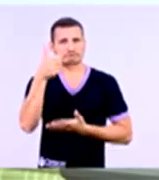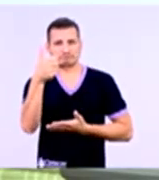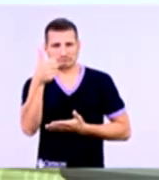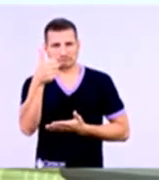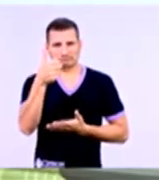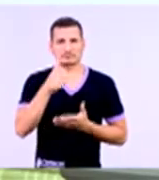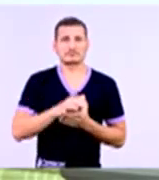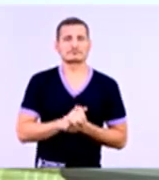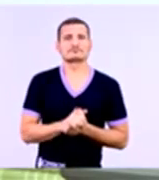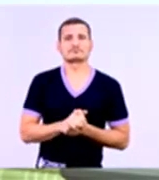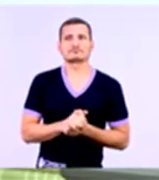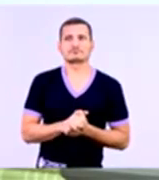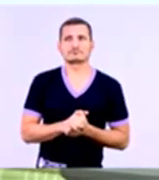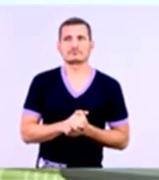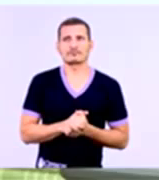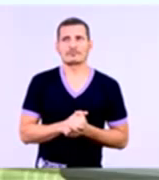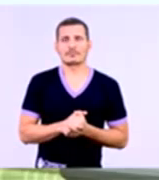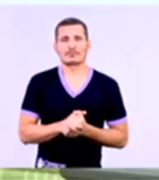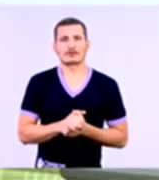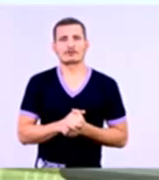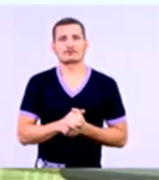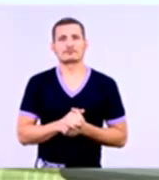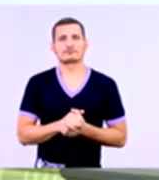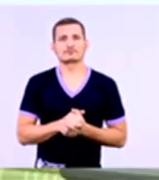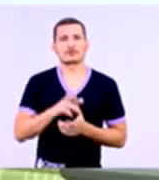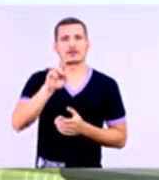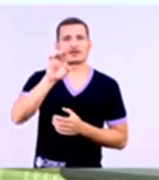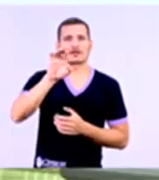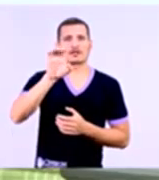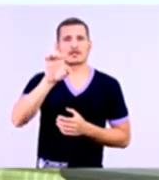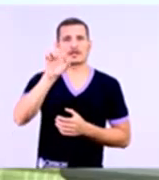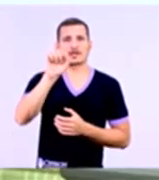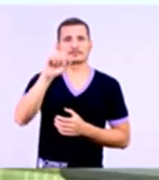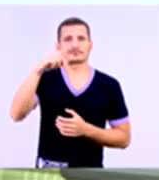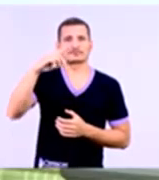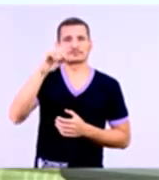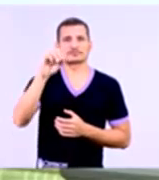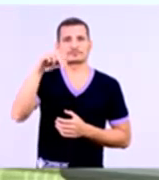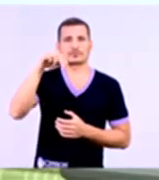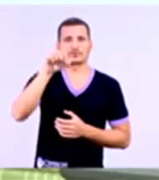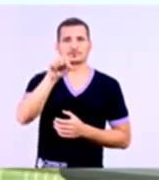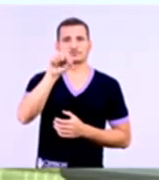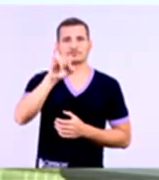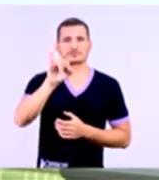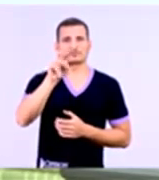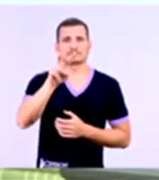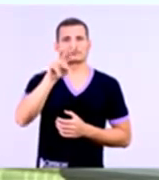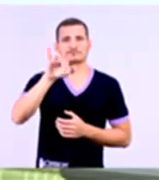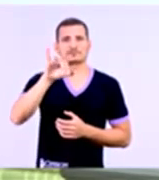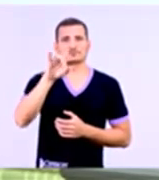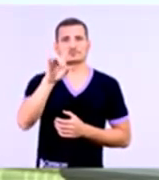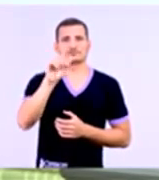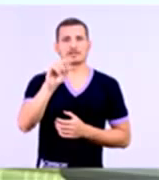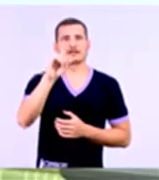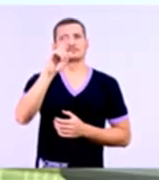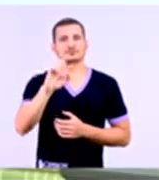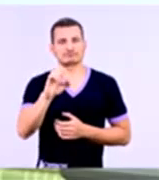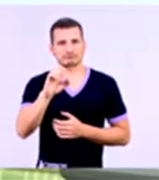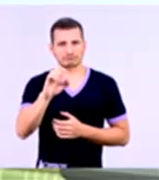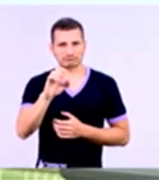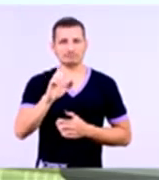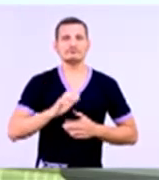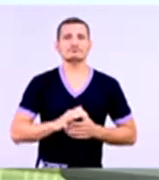citei agora, que é a responsividade. Hoje, o desenvolvimento, ele está muito abrangente, muito